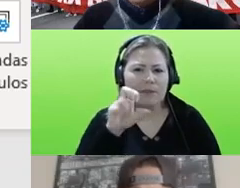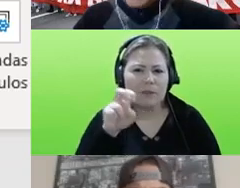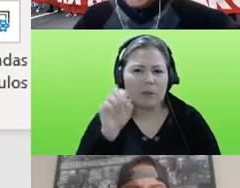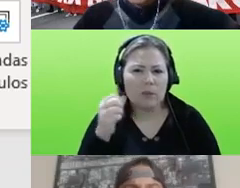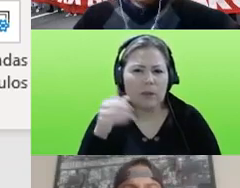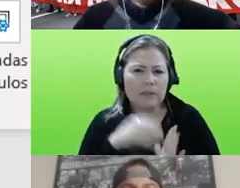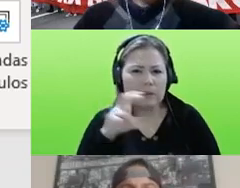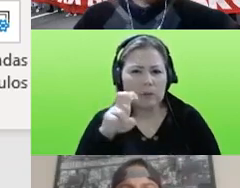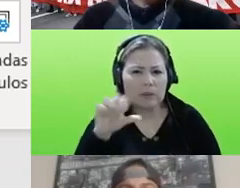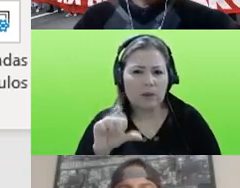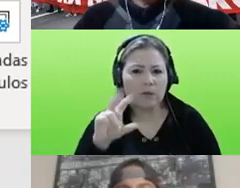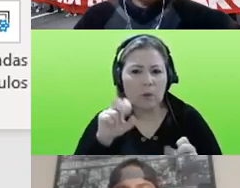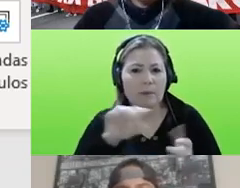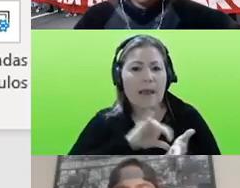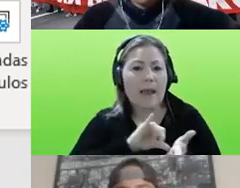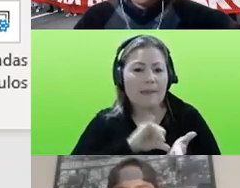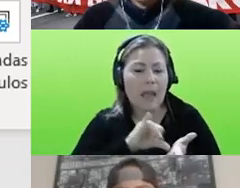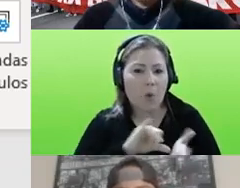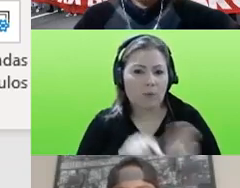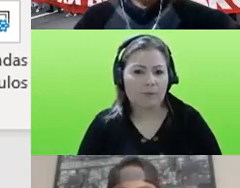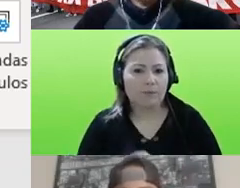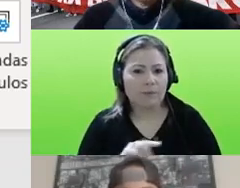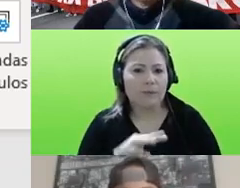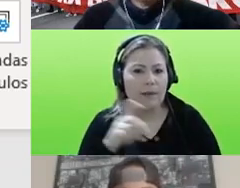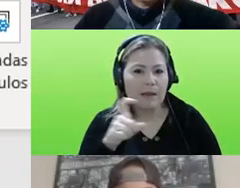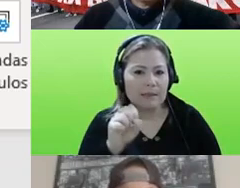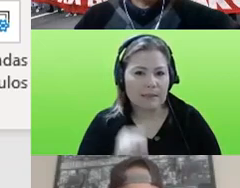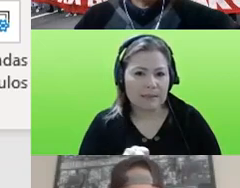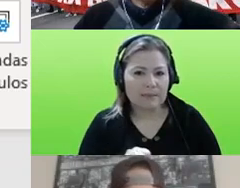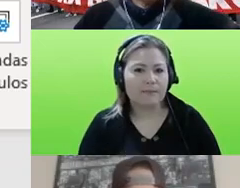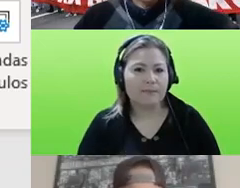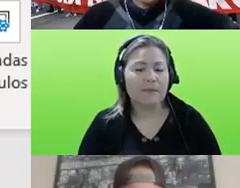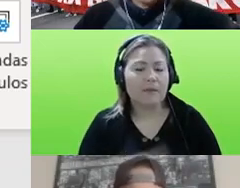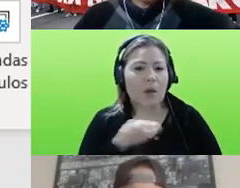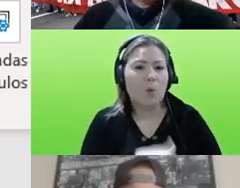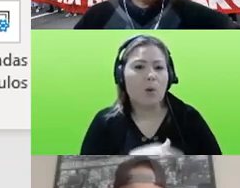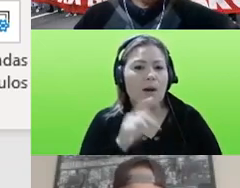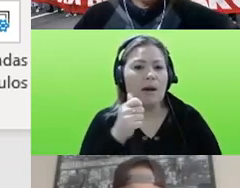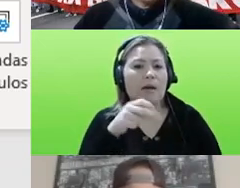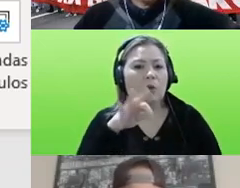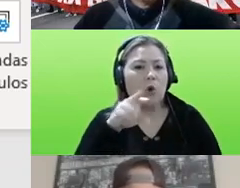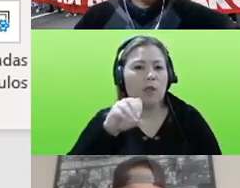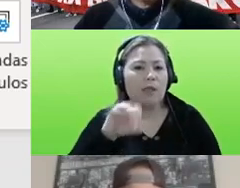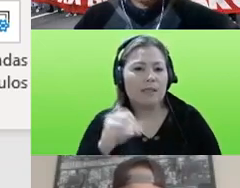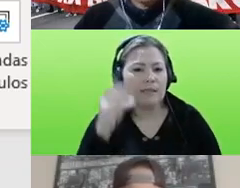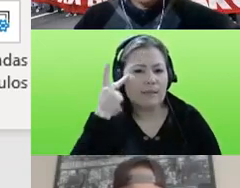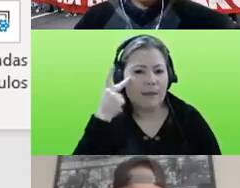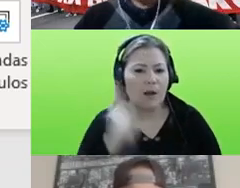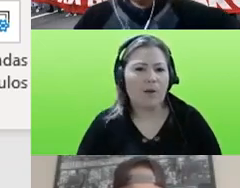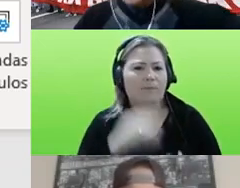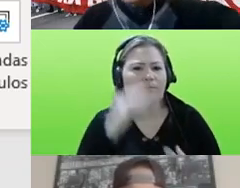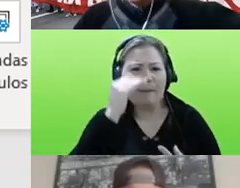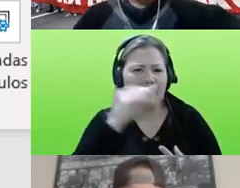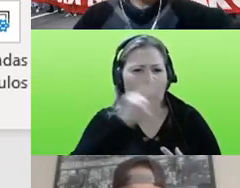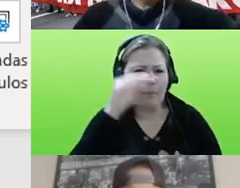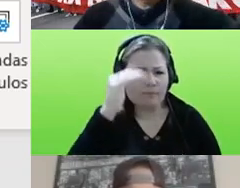o Capital, de Marx, na Rua Antônia, na Universidade de São Paulo. Gianotti, Fernando Novaes, Paul Singer,